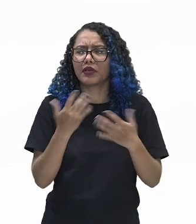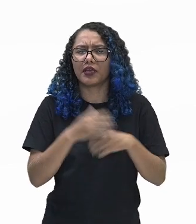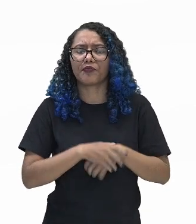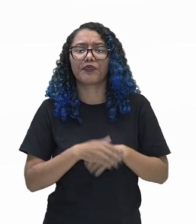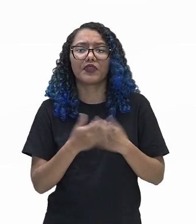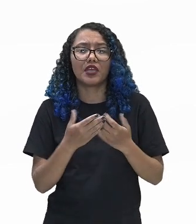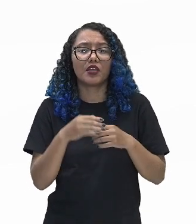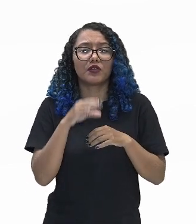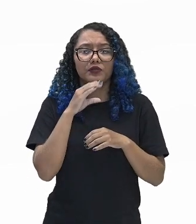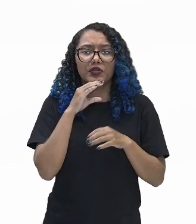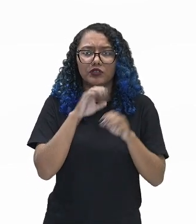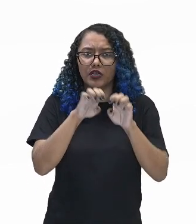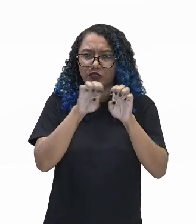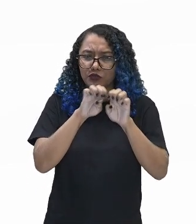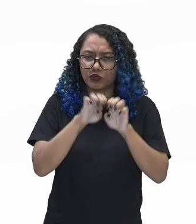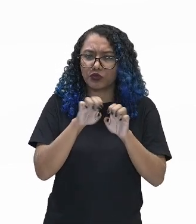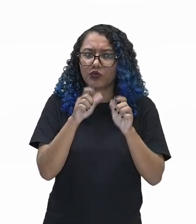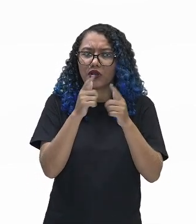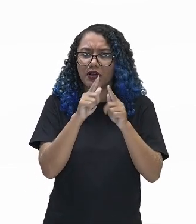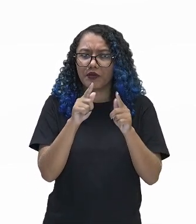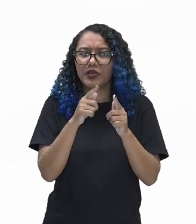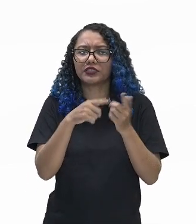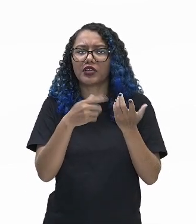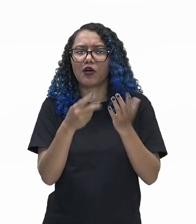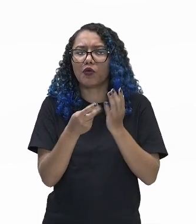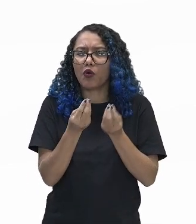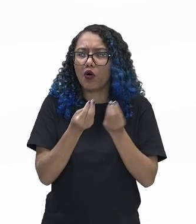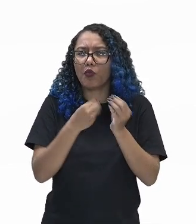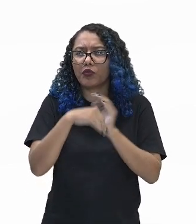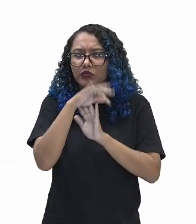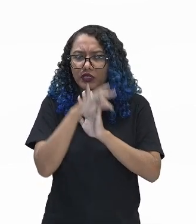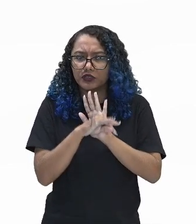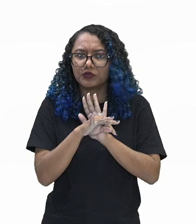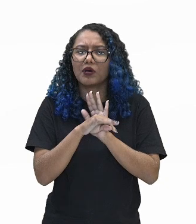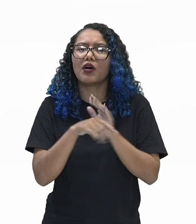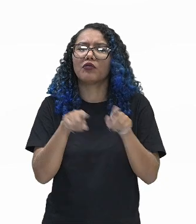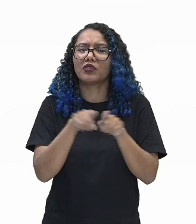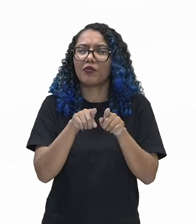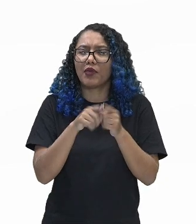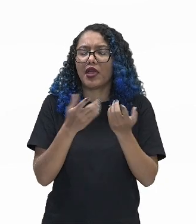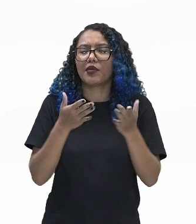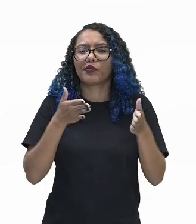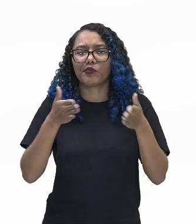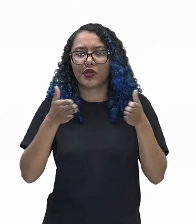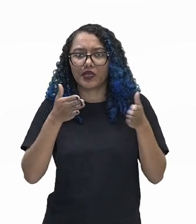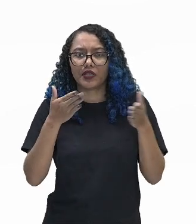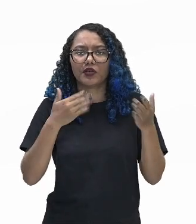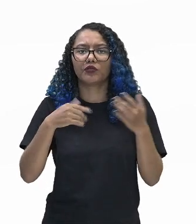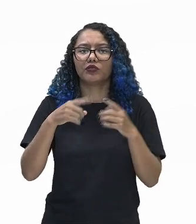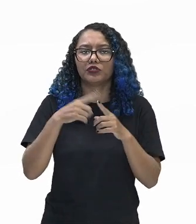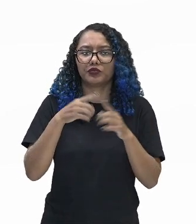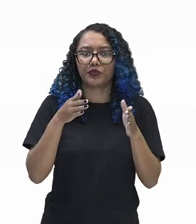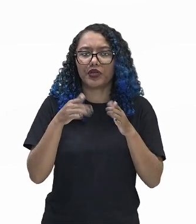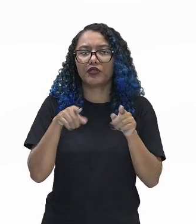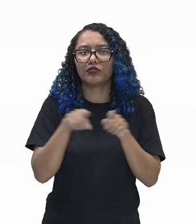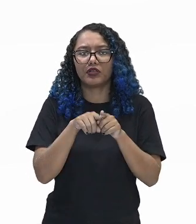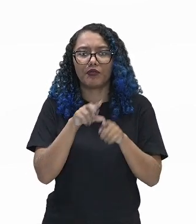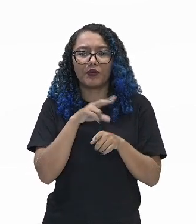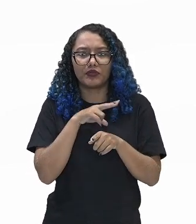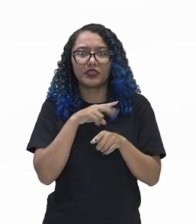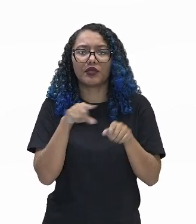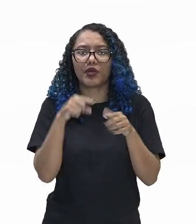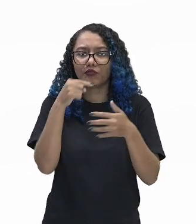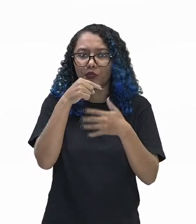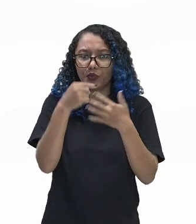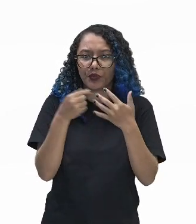conhecimentos de estruturas de composição textual, estilos de época, estilo pessoal e aspectos discursivos